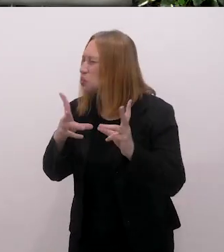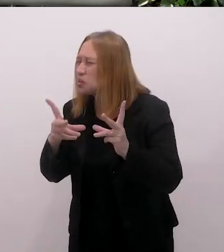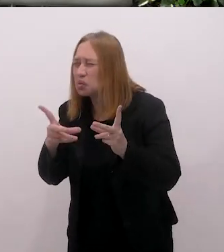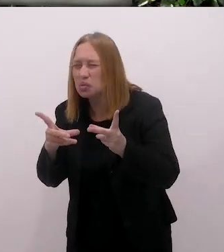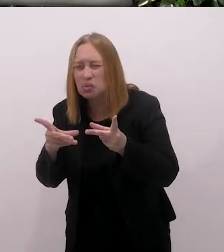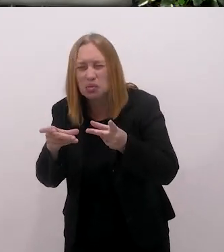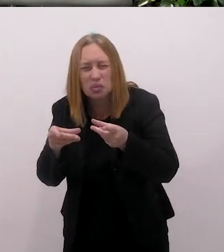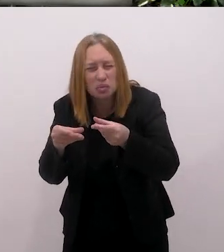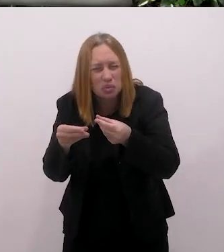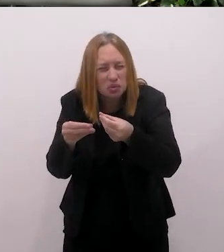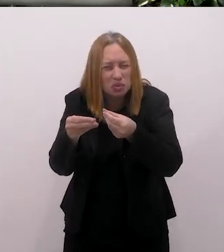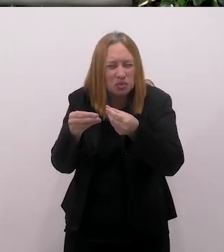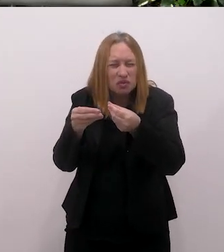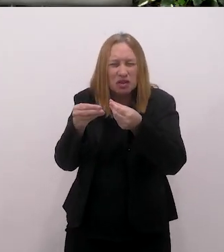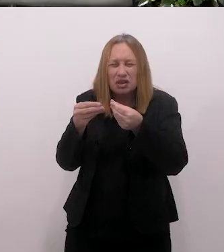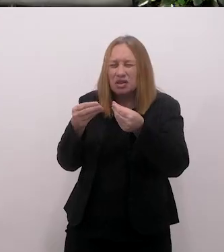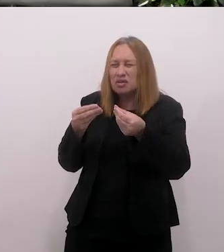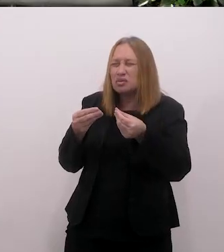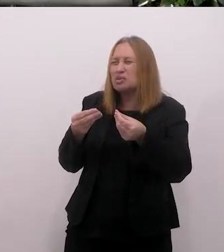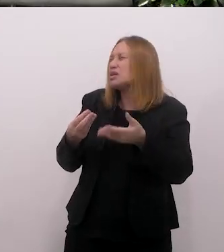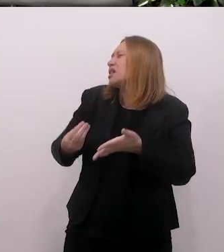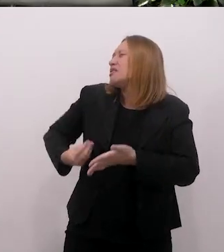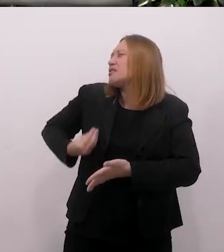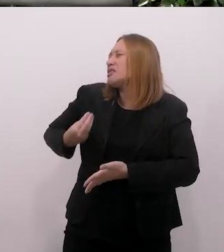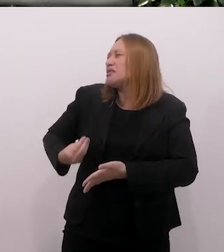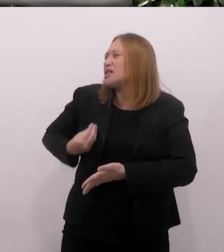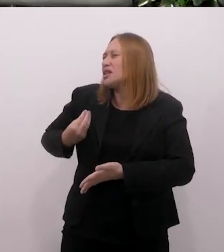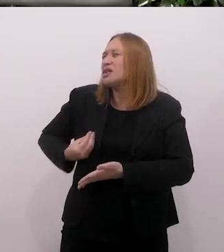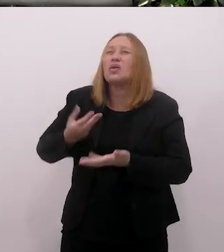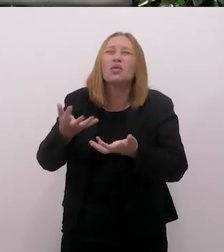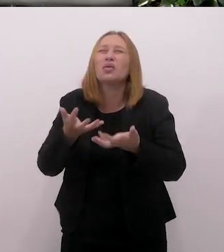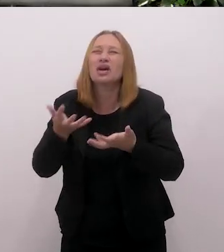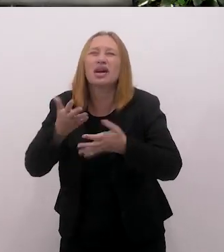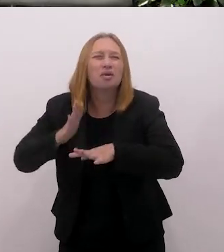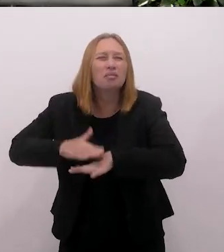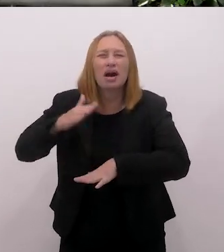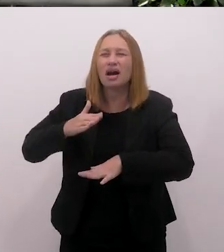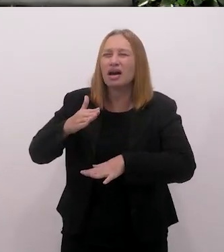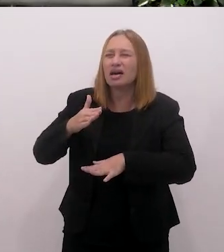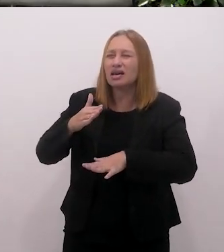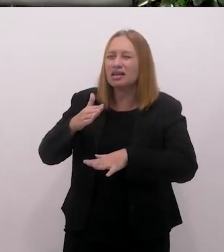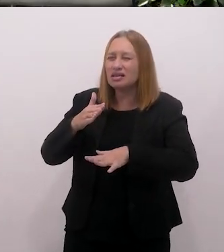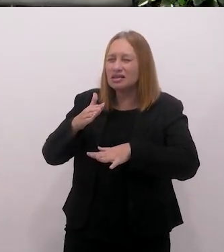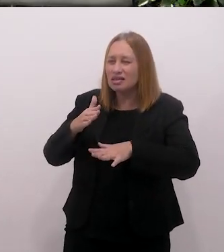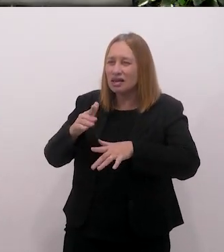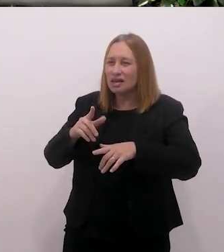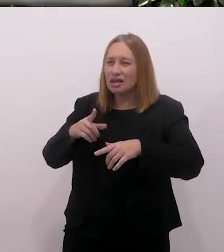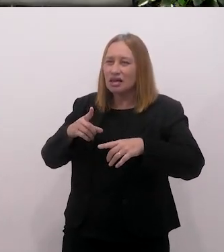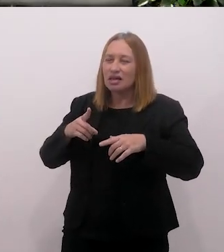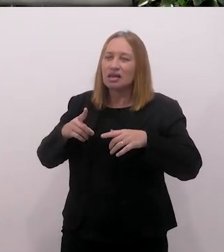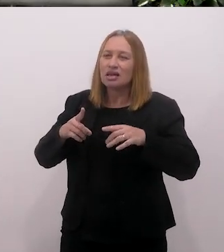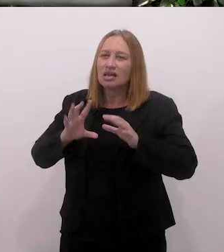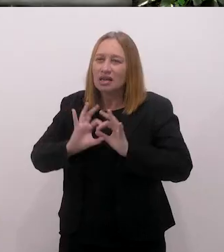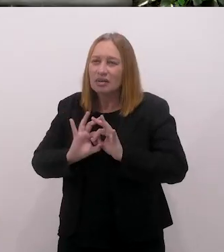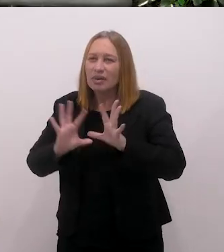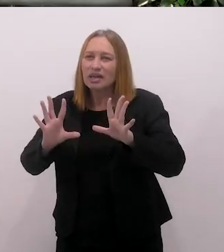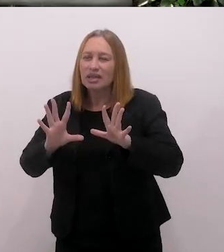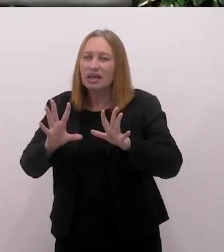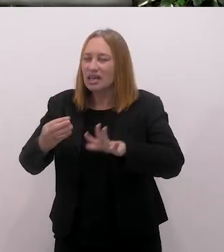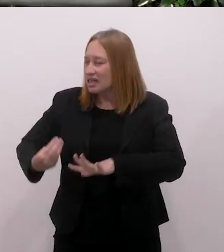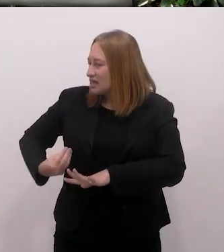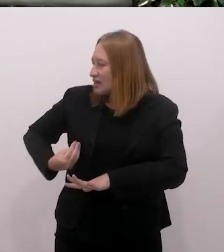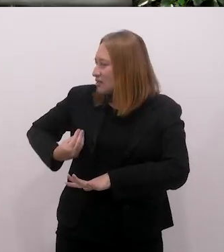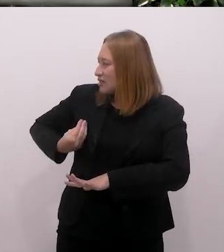tudo aquilo que é viver. Eu quero mais é me abrir e que essa